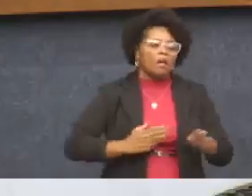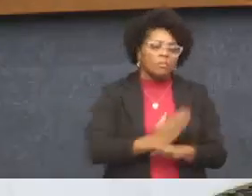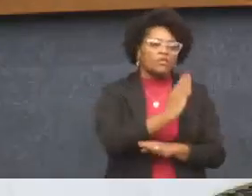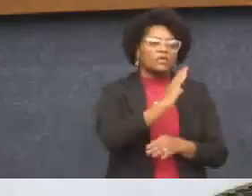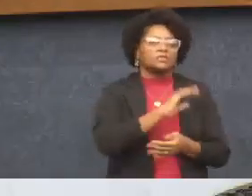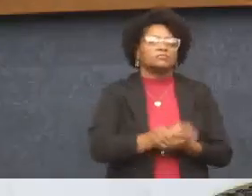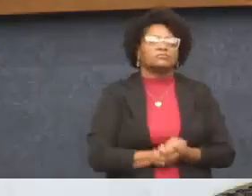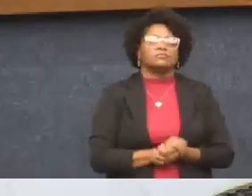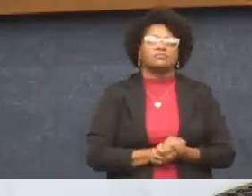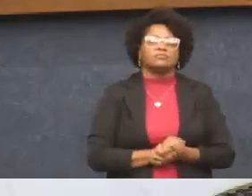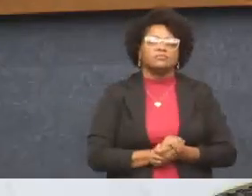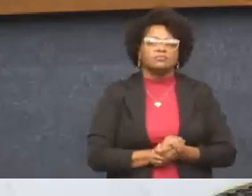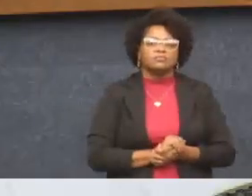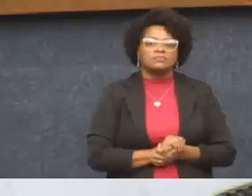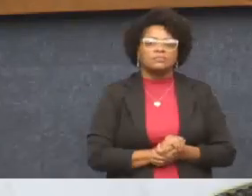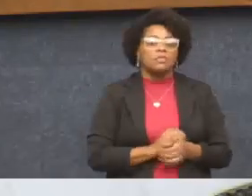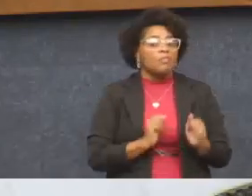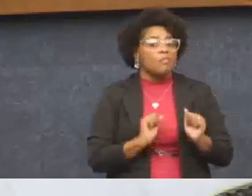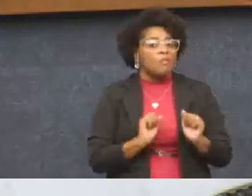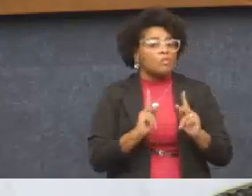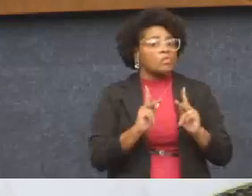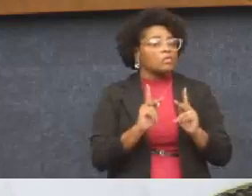Aprovado. Muito bem.